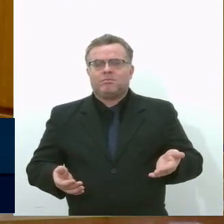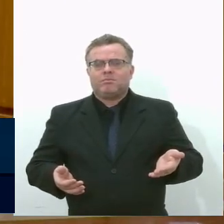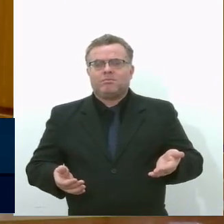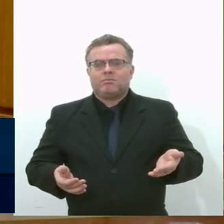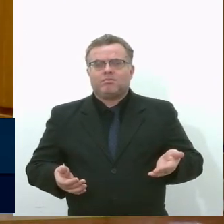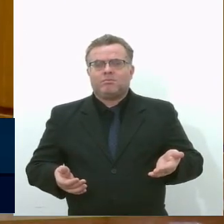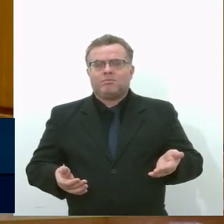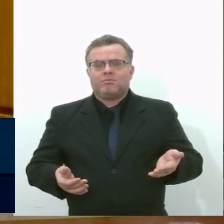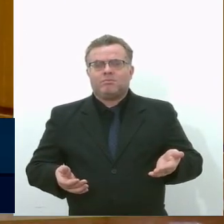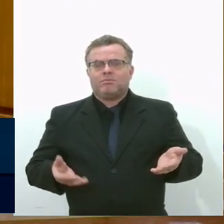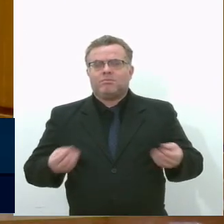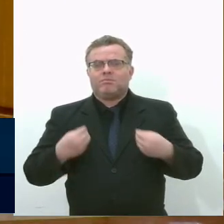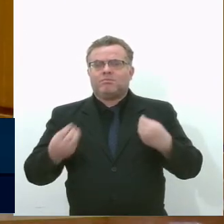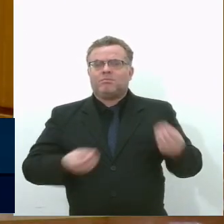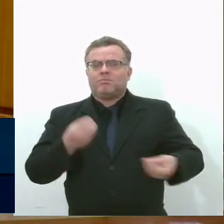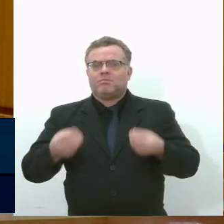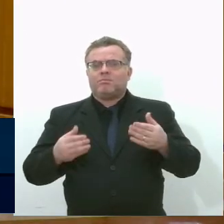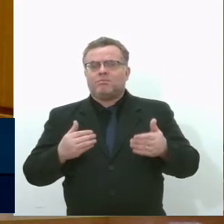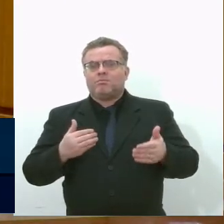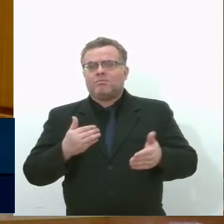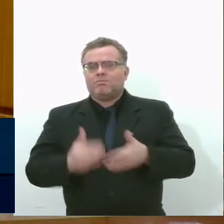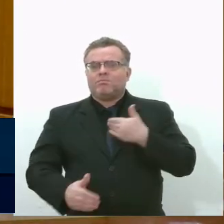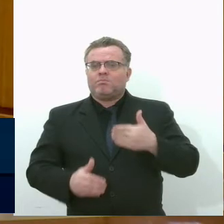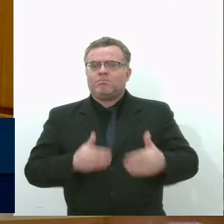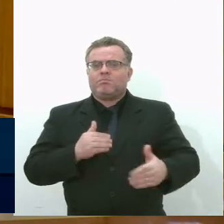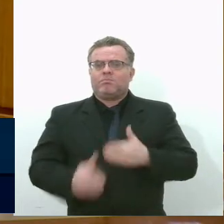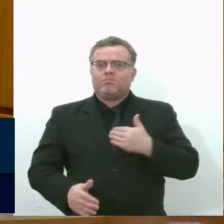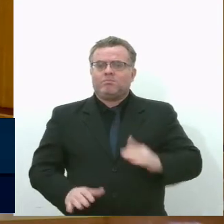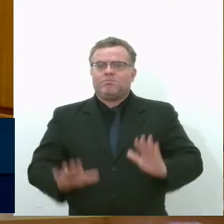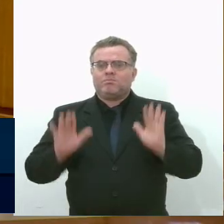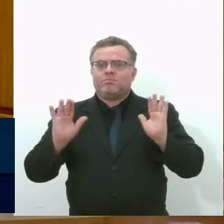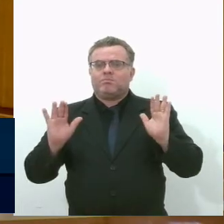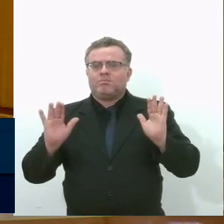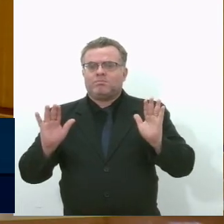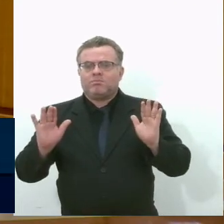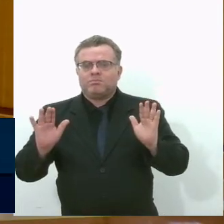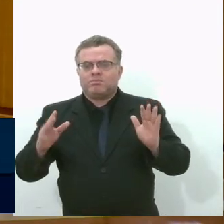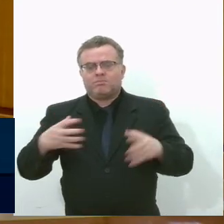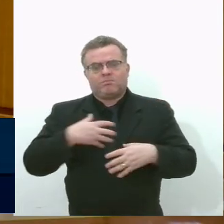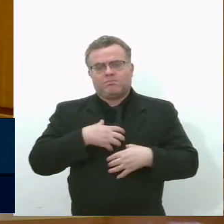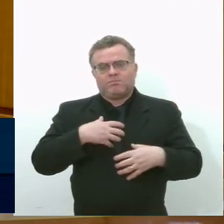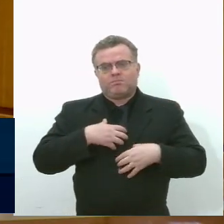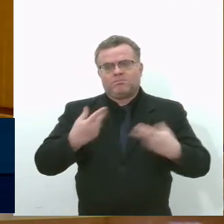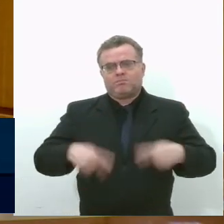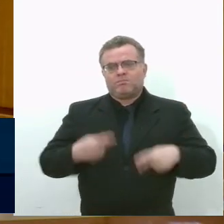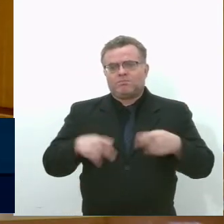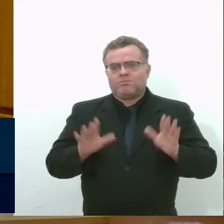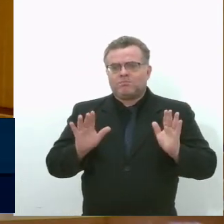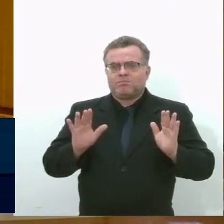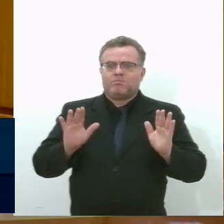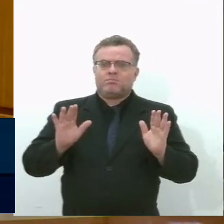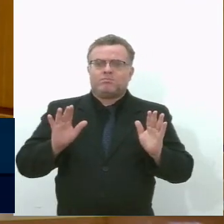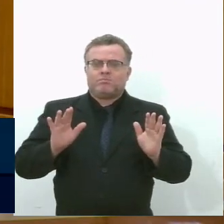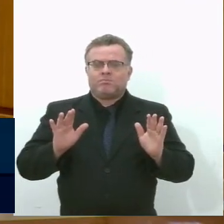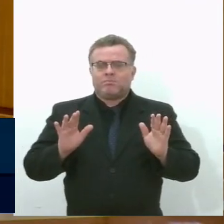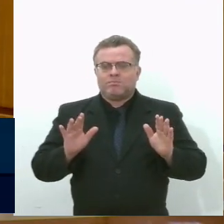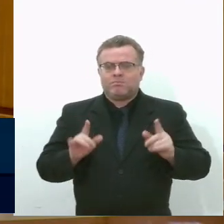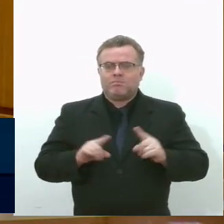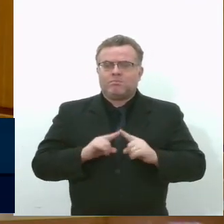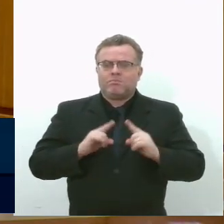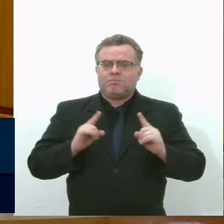não é, de certa forma, entendido dessa forma, pelo menos da minha parte. Agora,